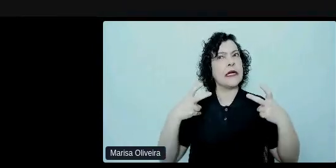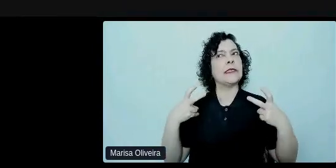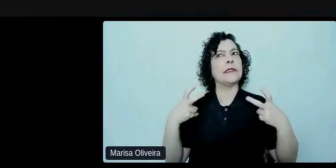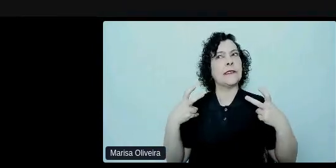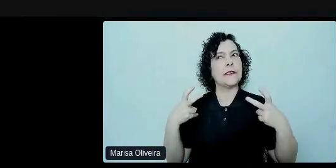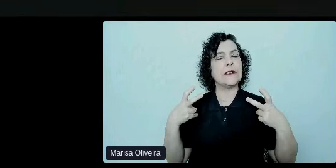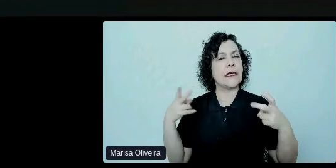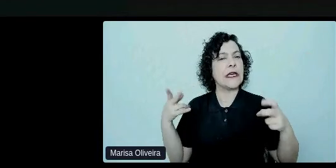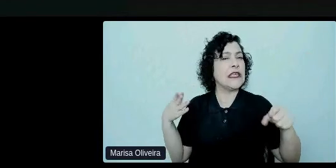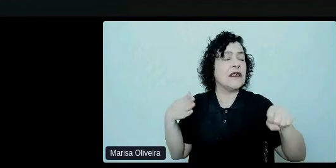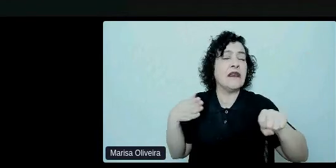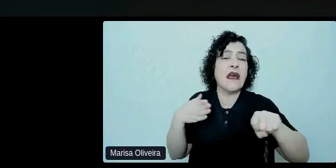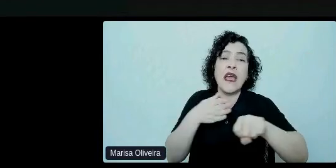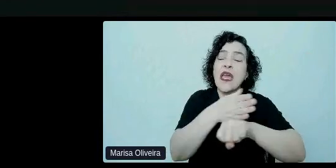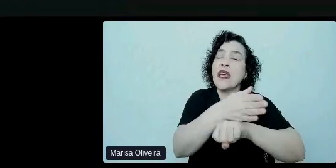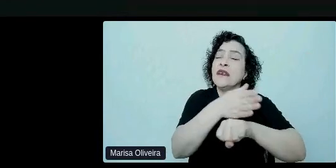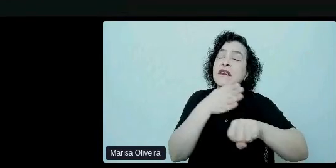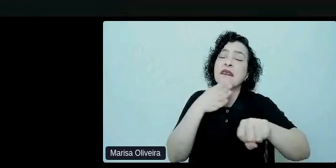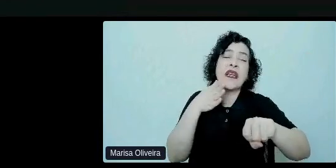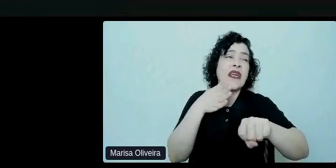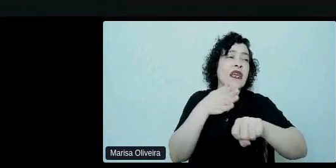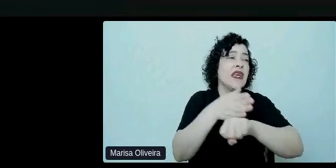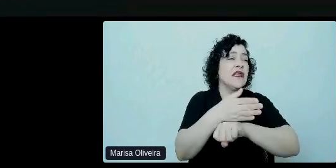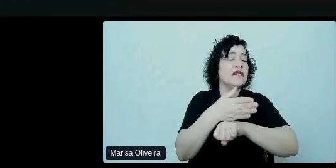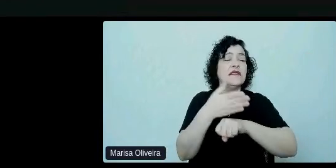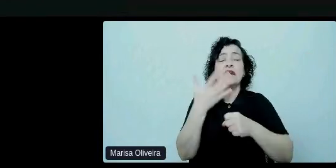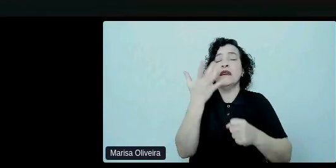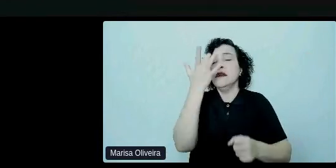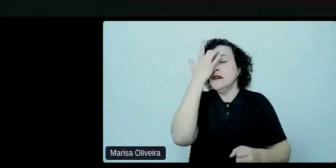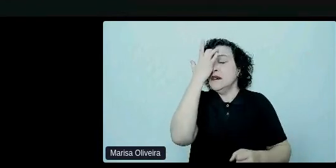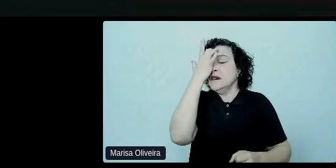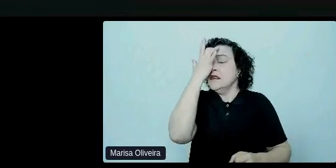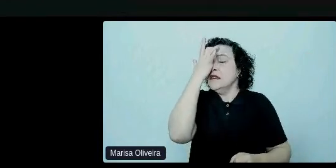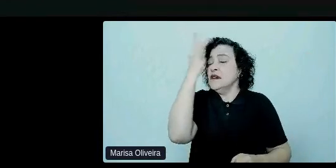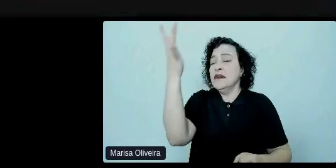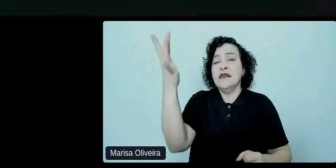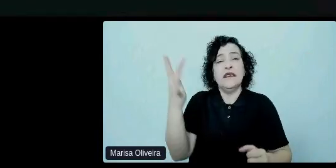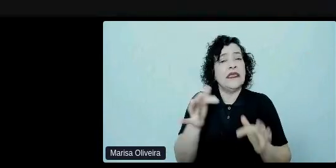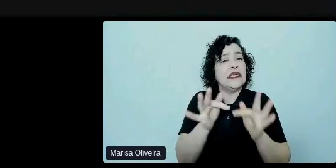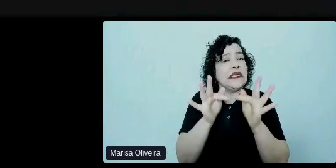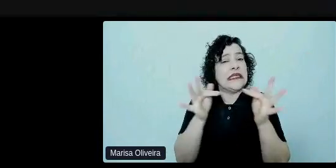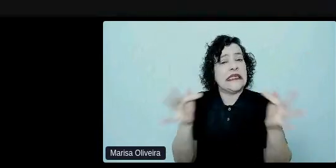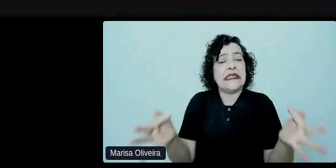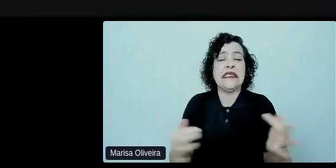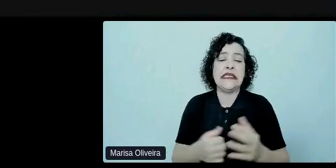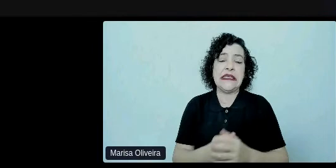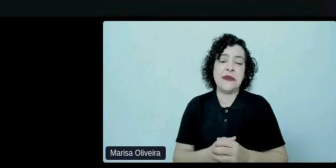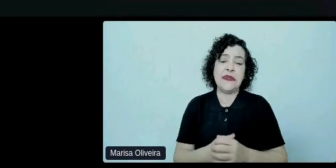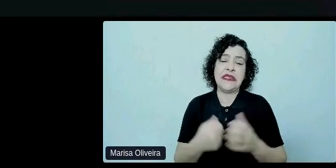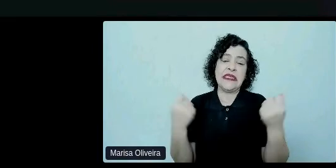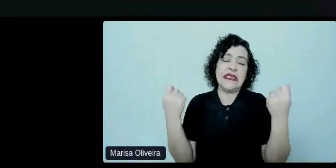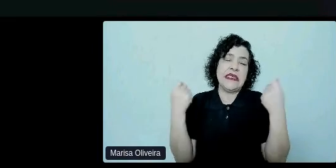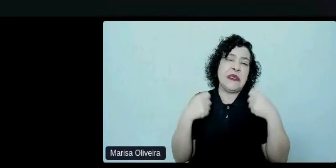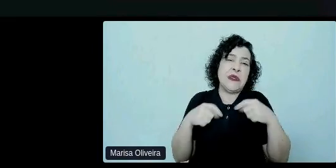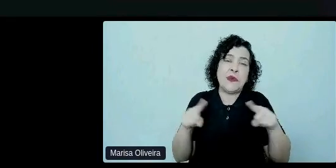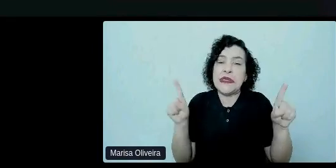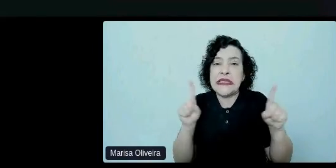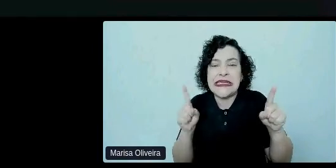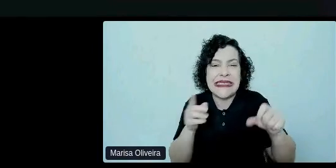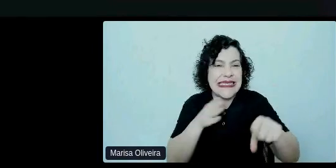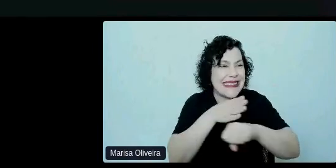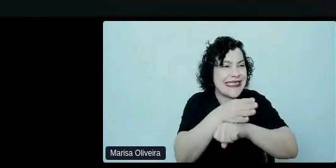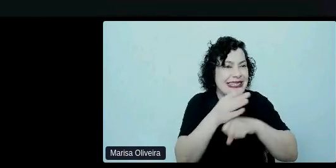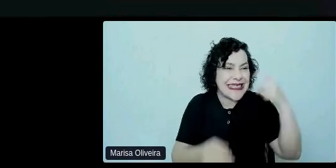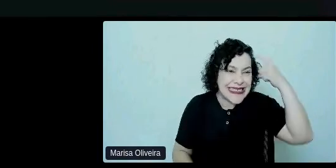fluidas. Ele não precise, de certa forma, ficar matutando ali o que, que